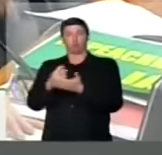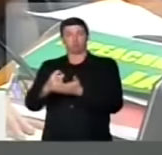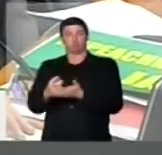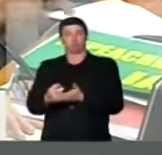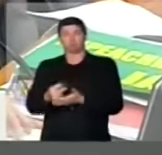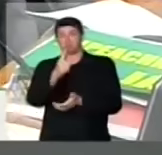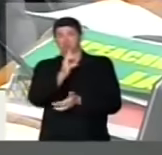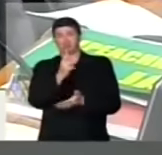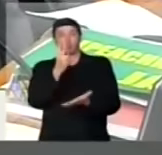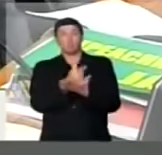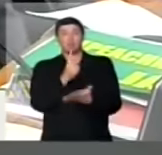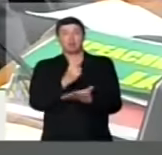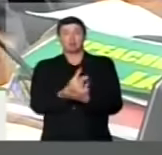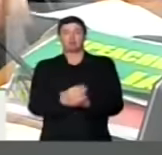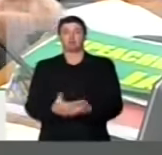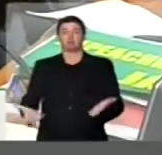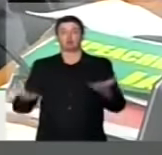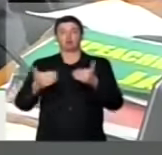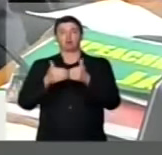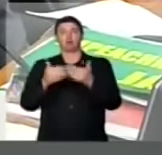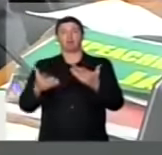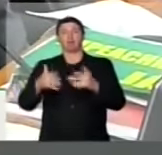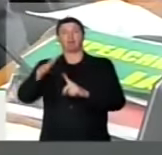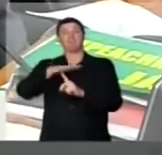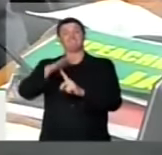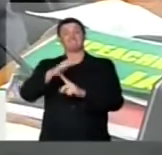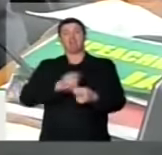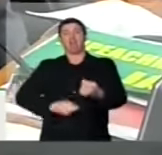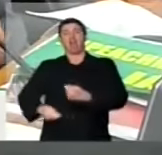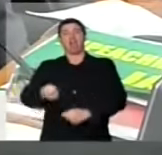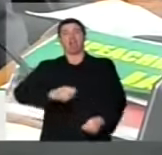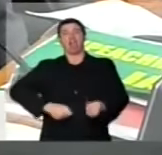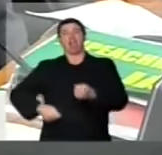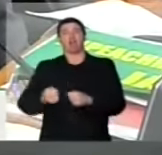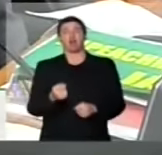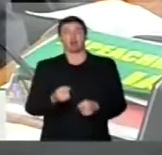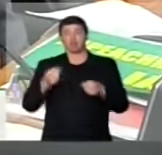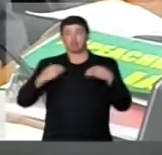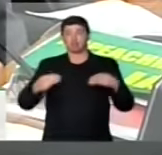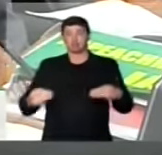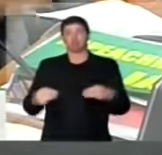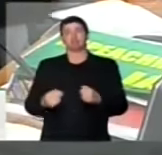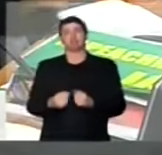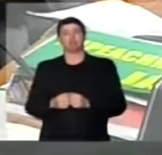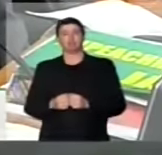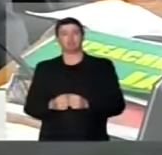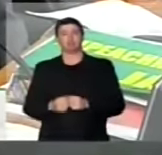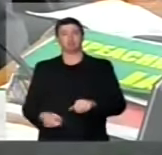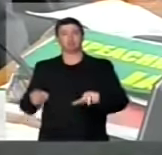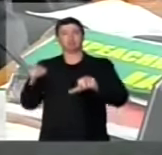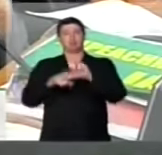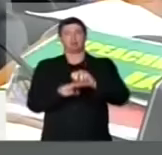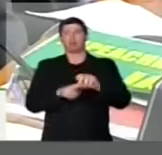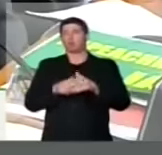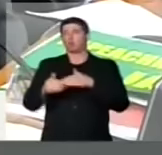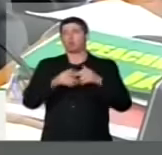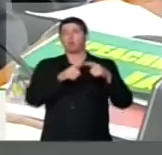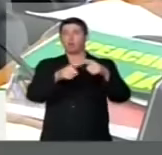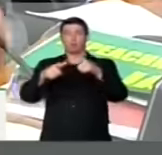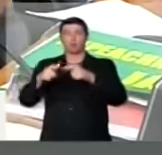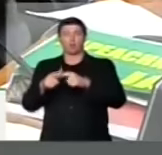mesmo PT que hoje abre um feirão vergonhoso de ministérios e posições em todos os